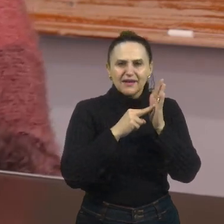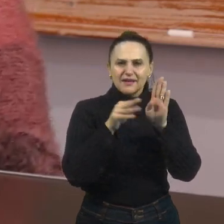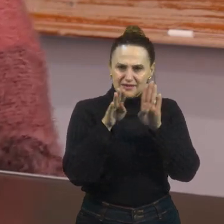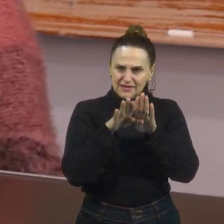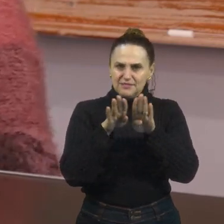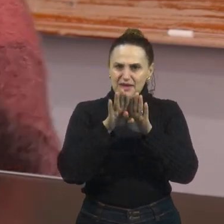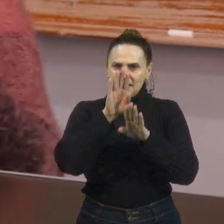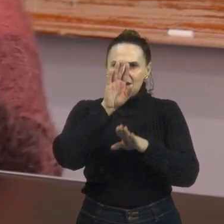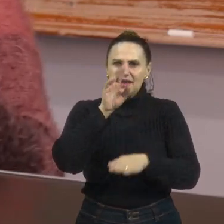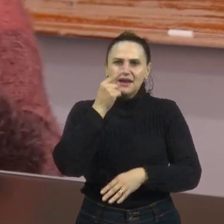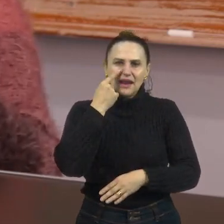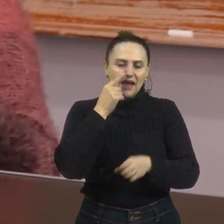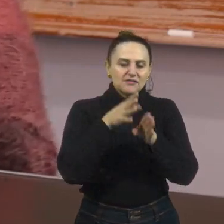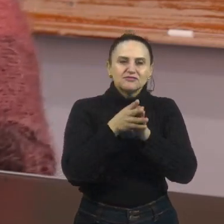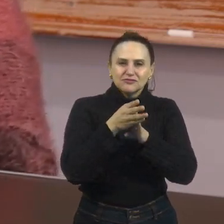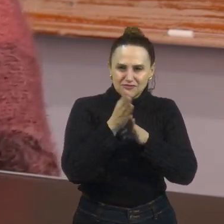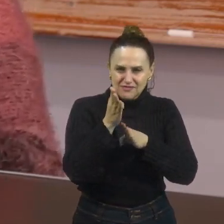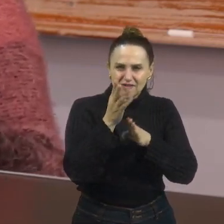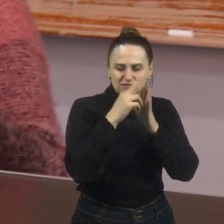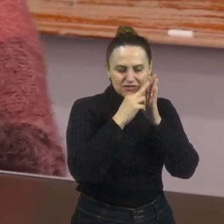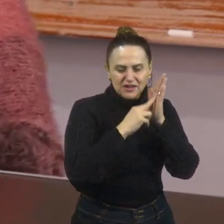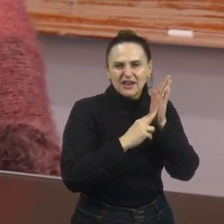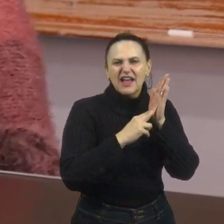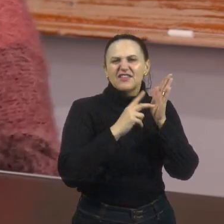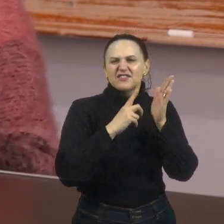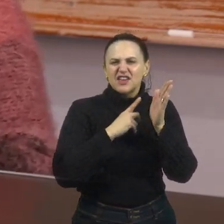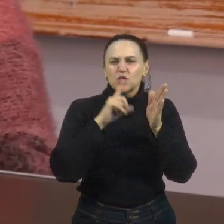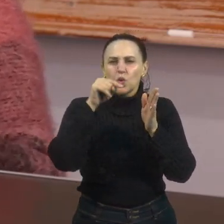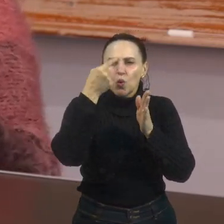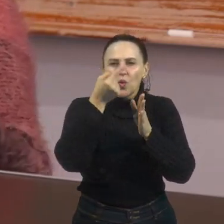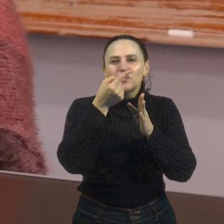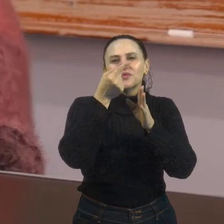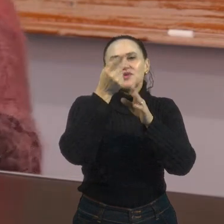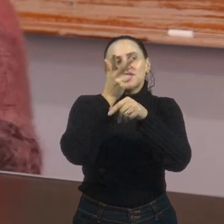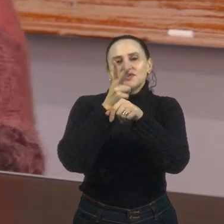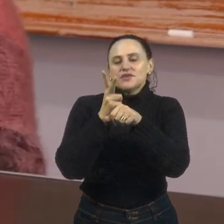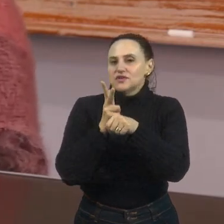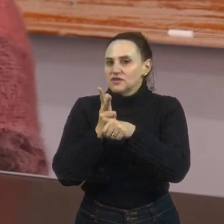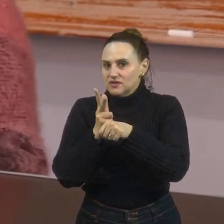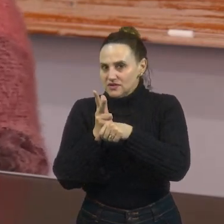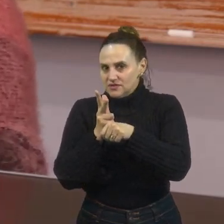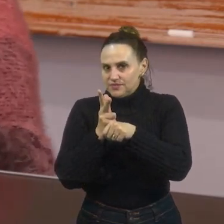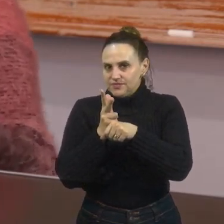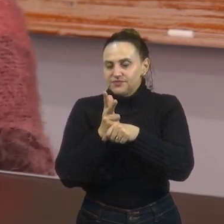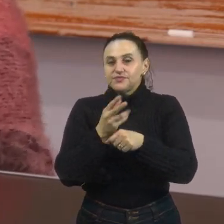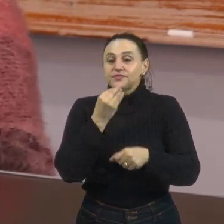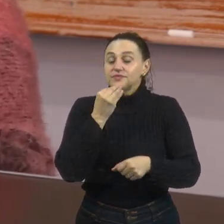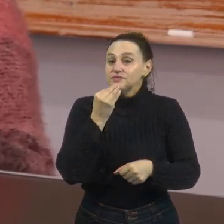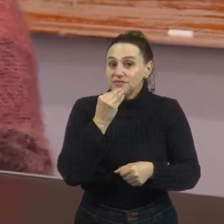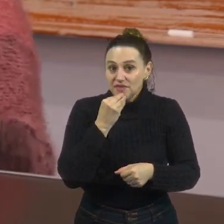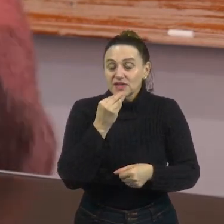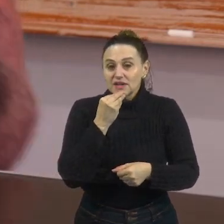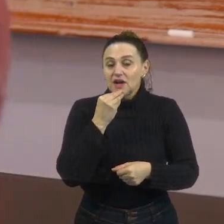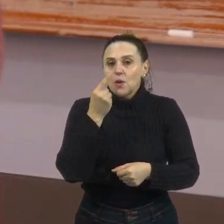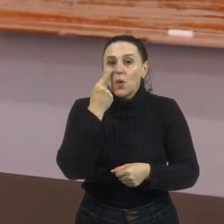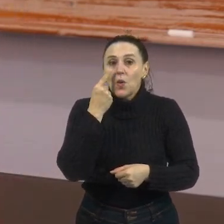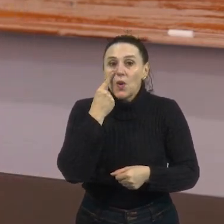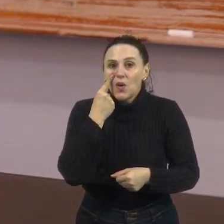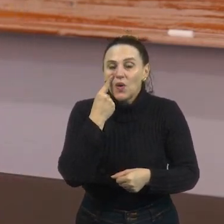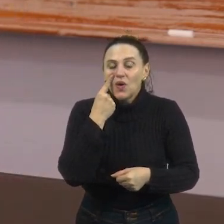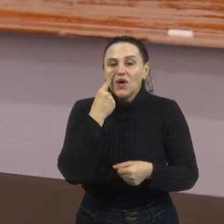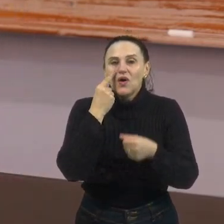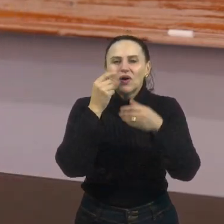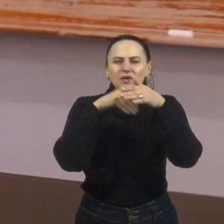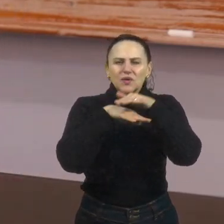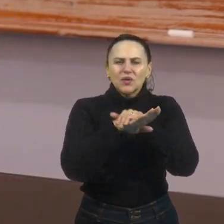Então tem vídeo lá no e-book, né? Tem outros textos, tem outras possibilidades. Acessem, né? Olhem tudo isso, guardem lá